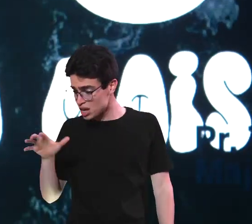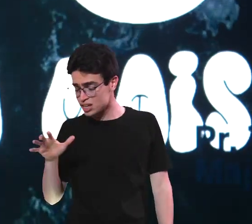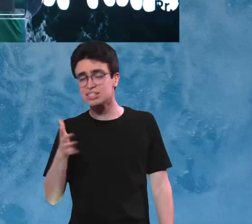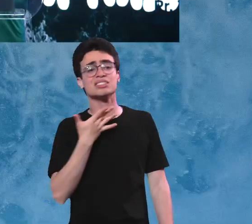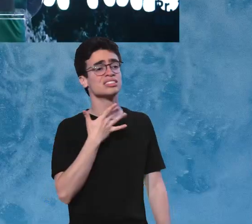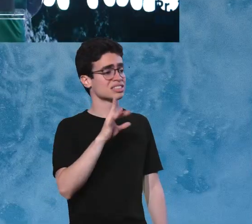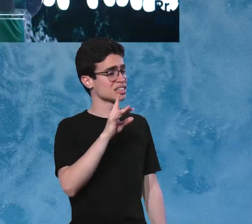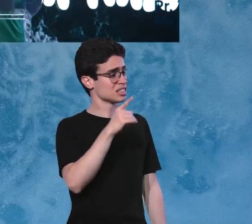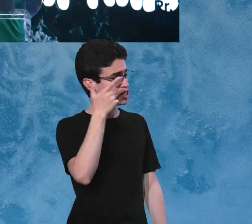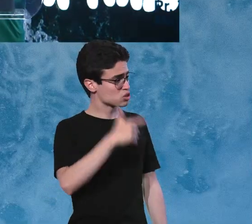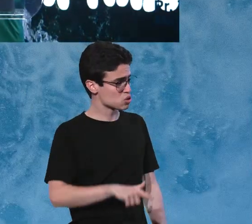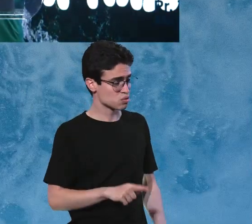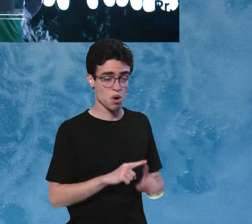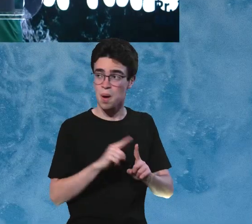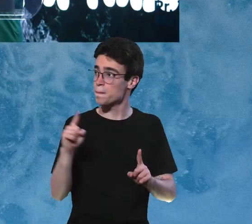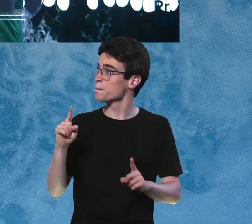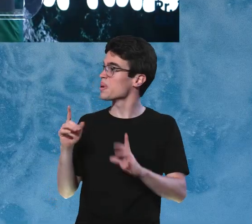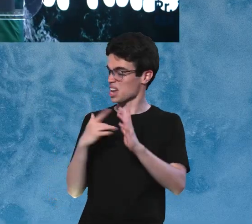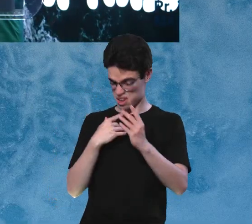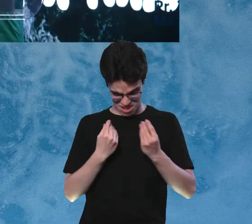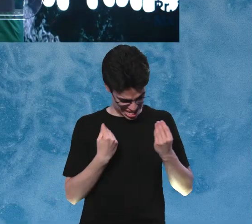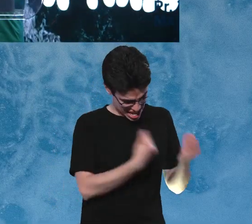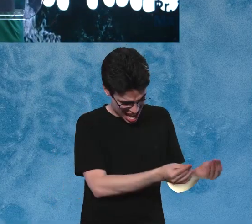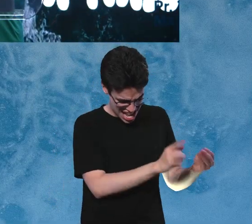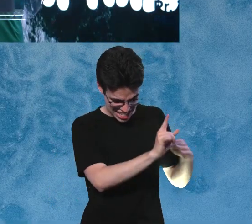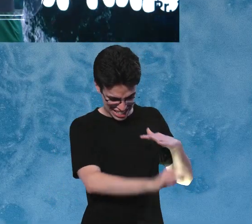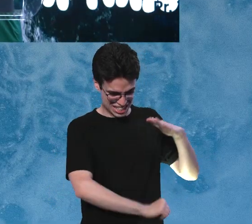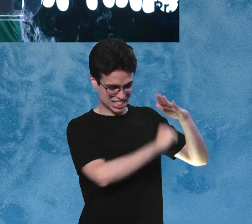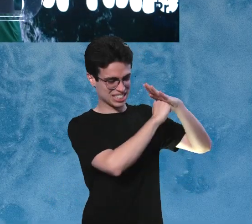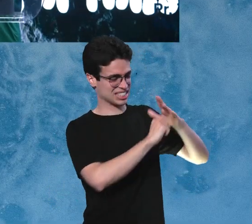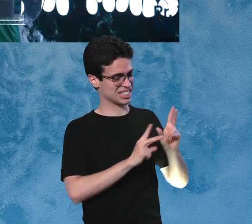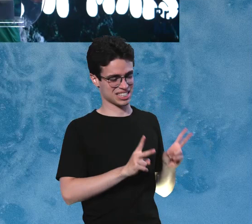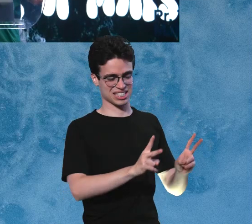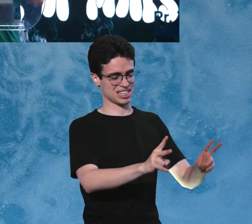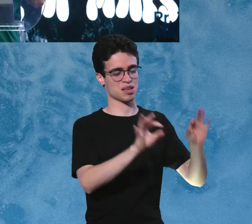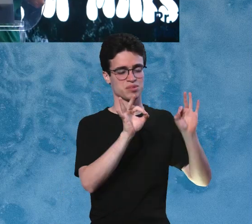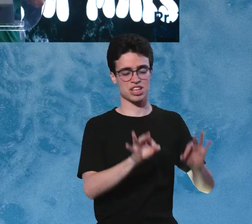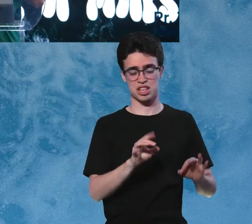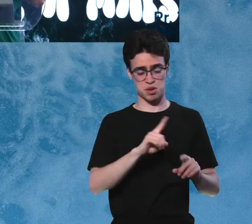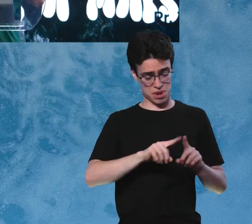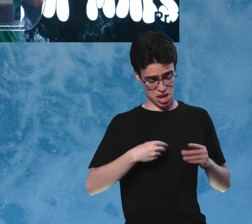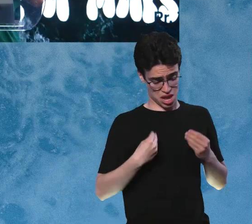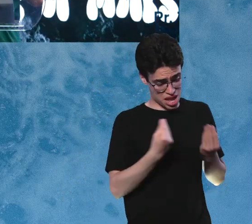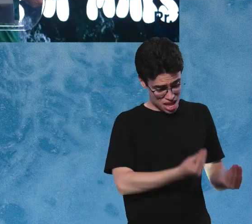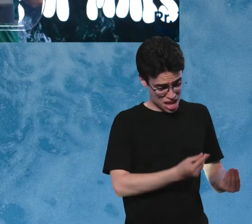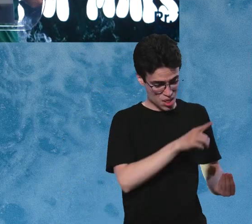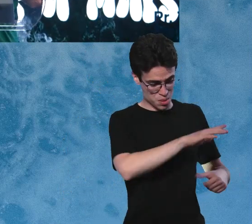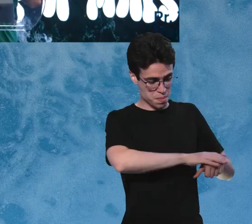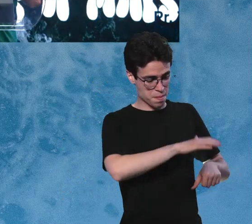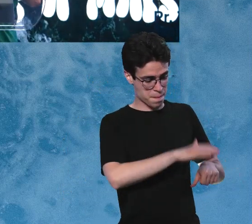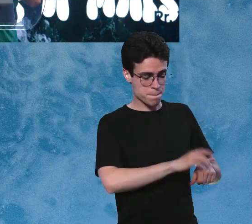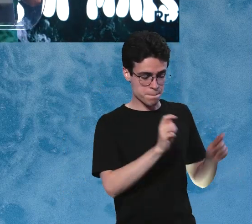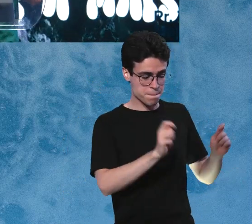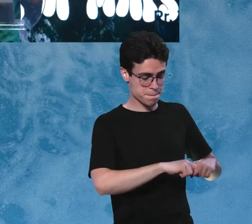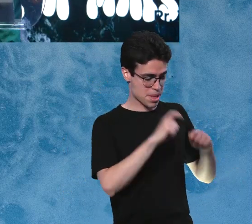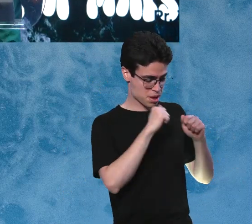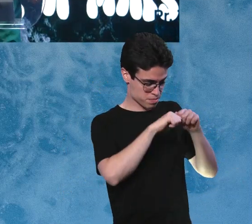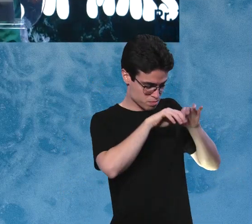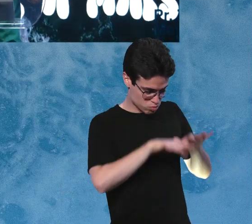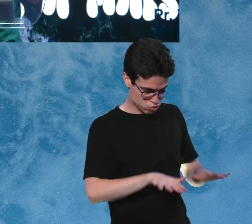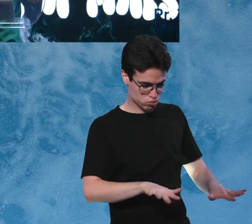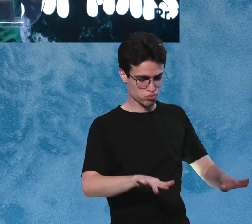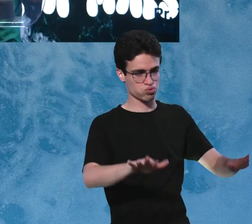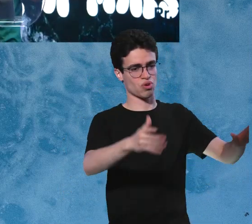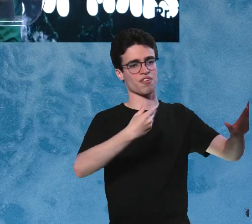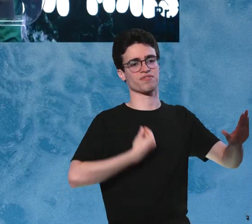quem beber da água que eu lhe der nunca mais terá sede. Ao contrário, a água que eu lhe der se tornará nele uma fonte de água a jorrar para a